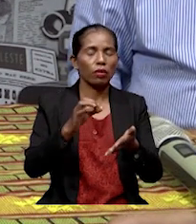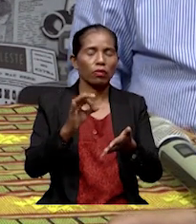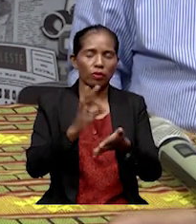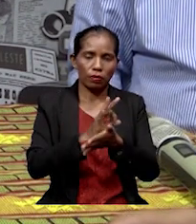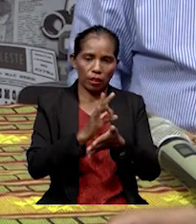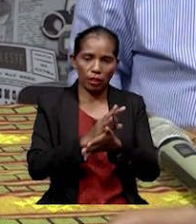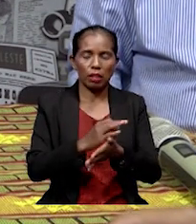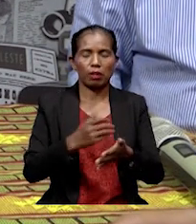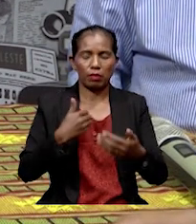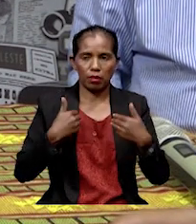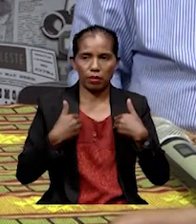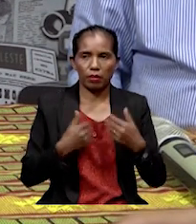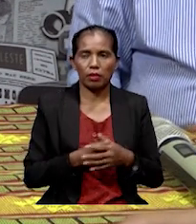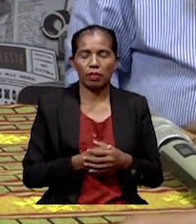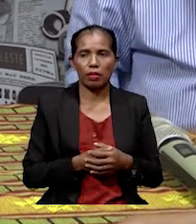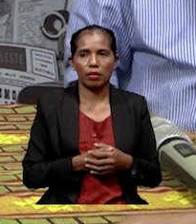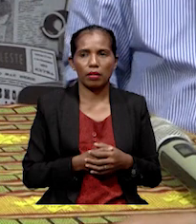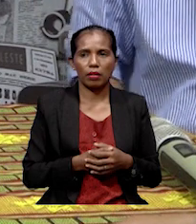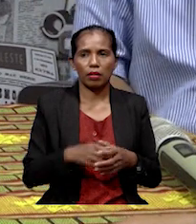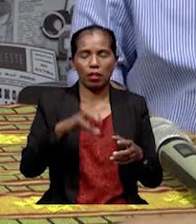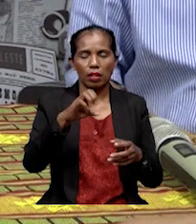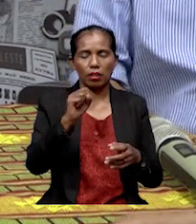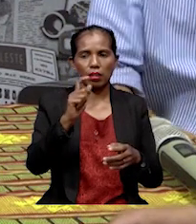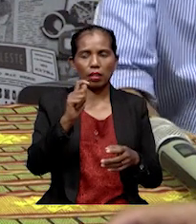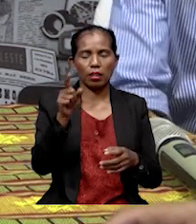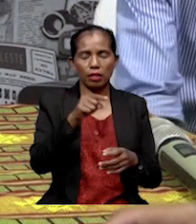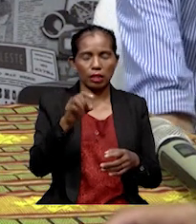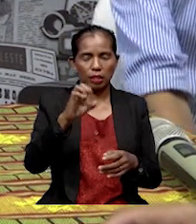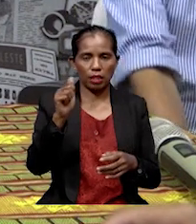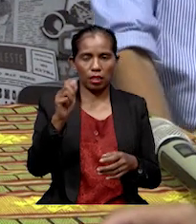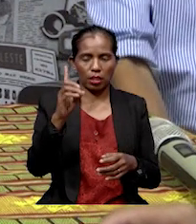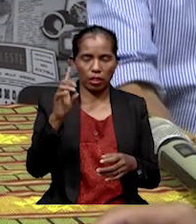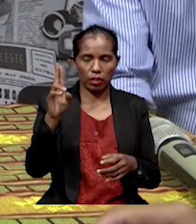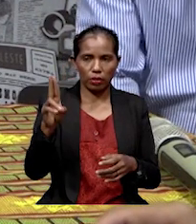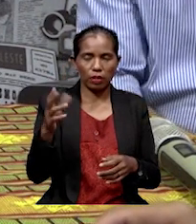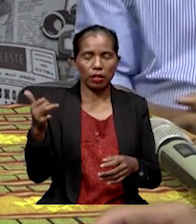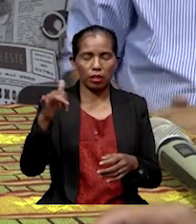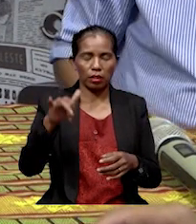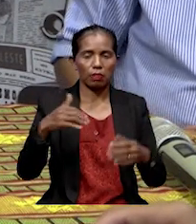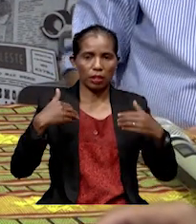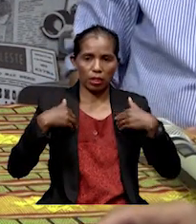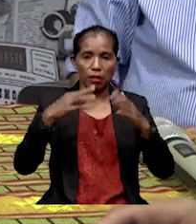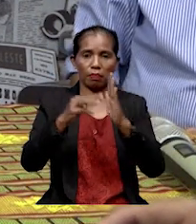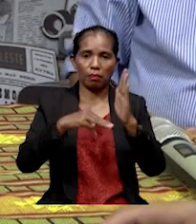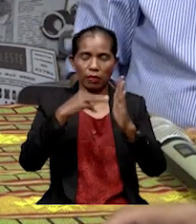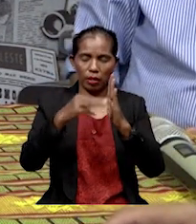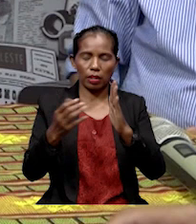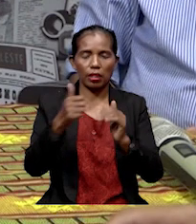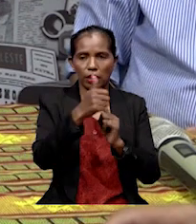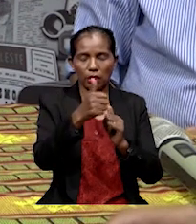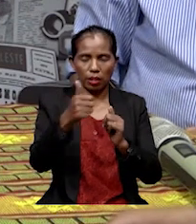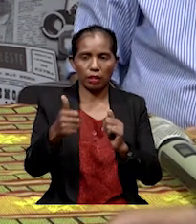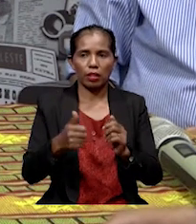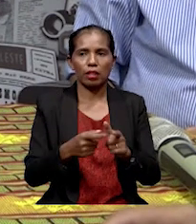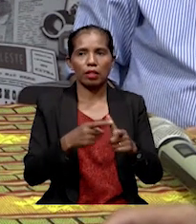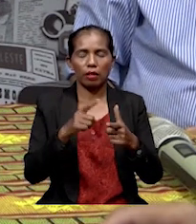fale, processo estagiário. Estagiário, né? Sira nebe, ia média direta, ou sira nebe, ba estágio, ia média direta,